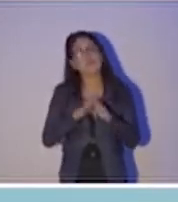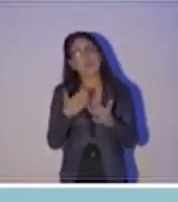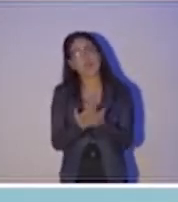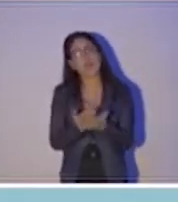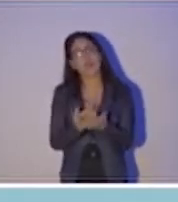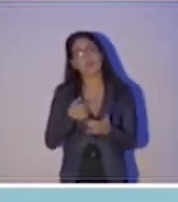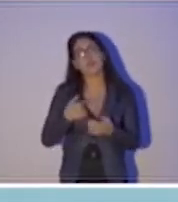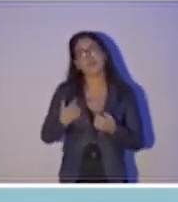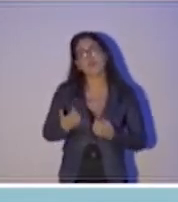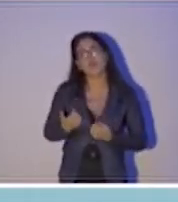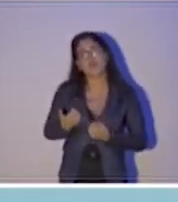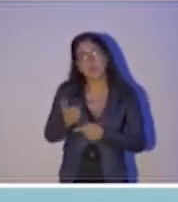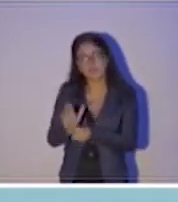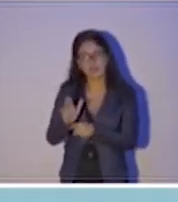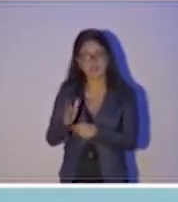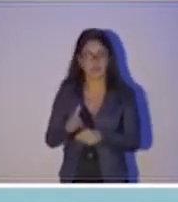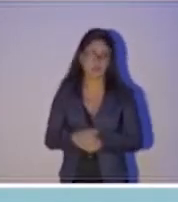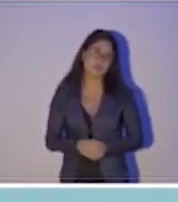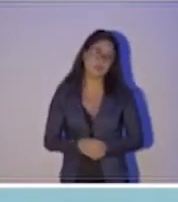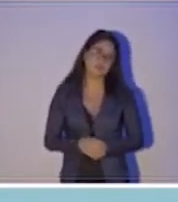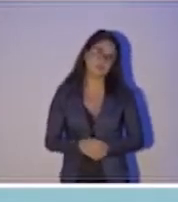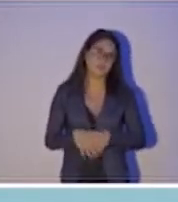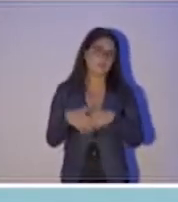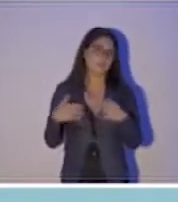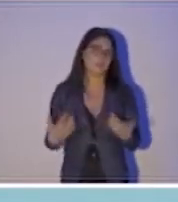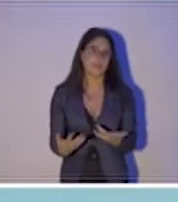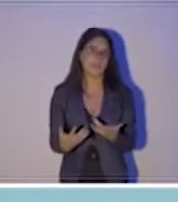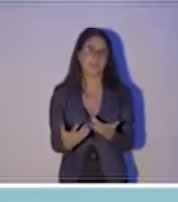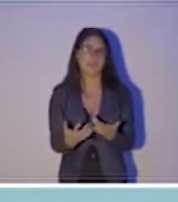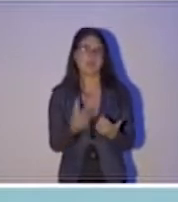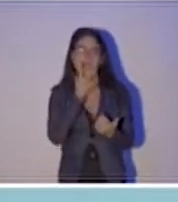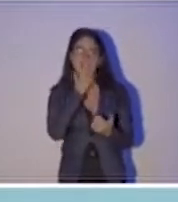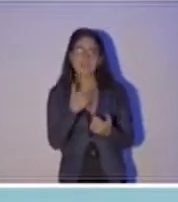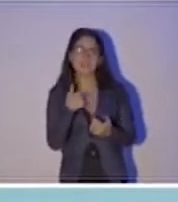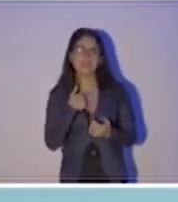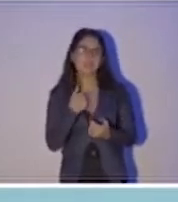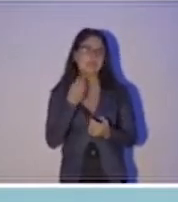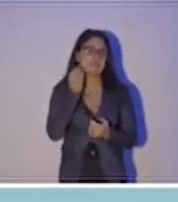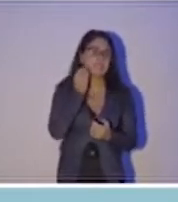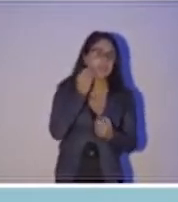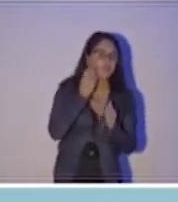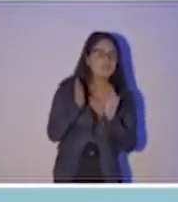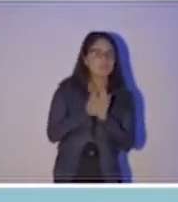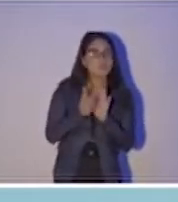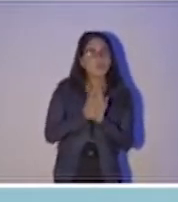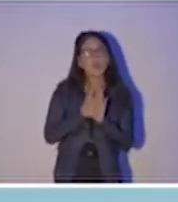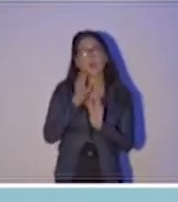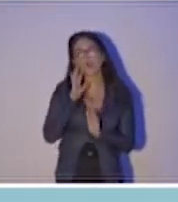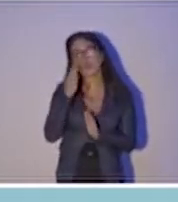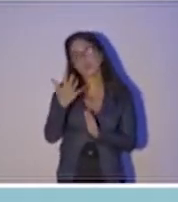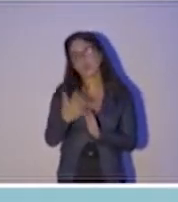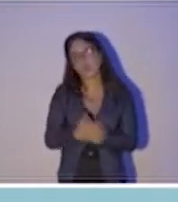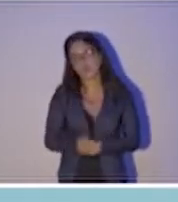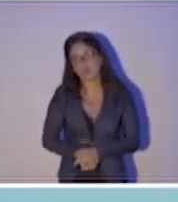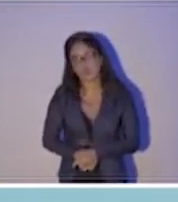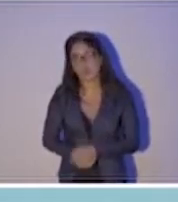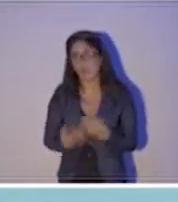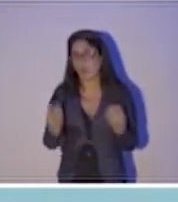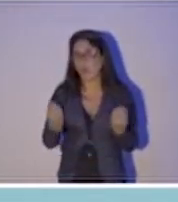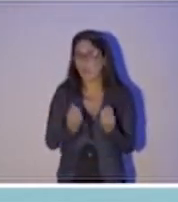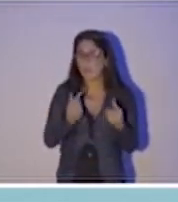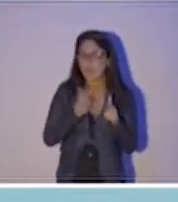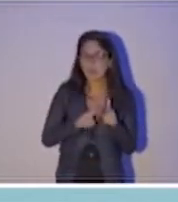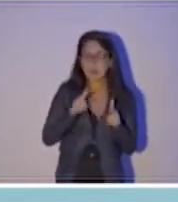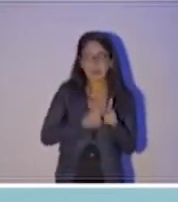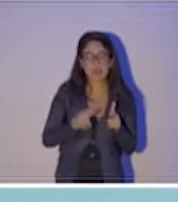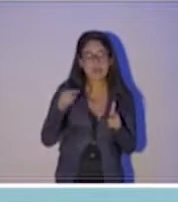Então, é muito eu como no papel de tentar propor soluções. Como a gente pode resolver essa questão?